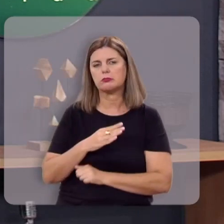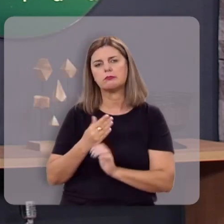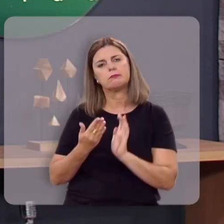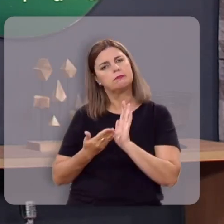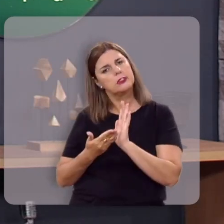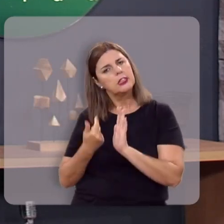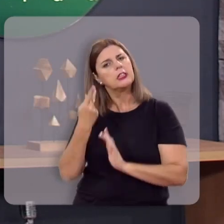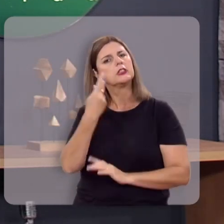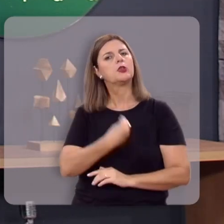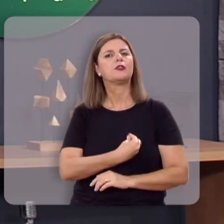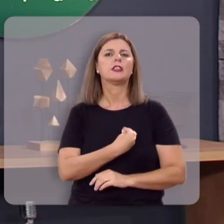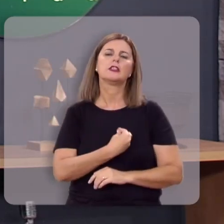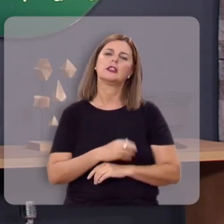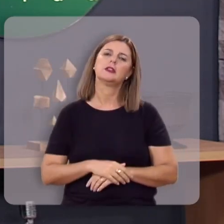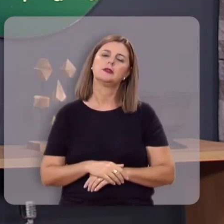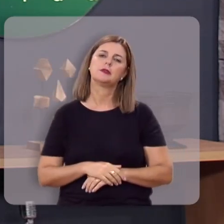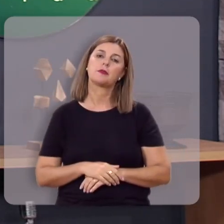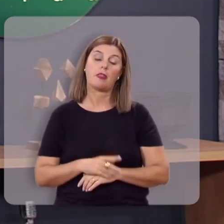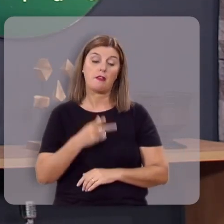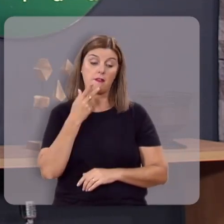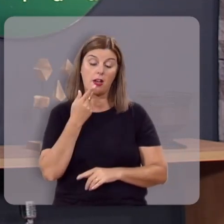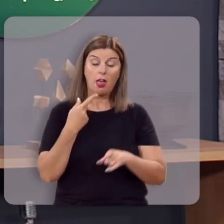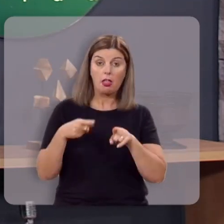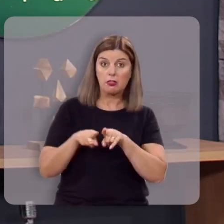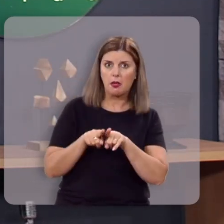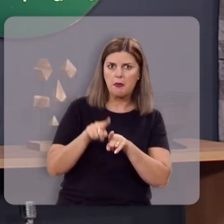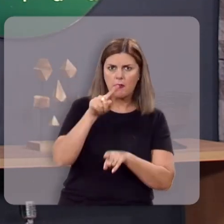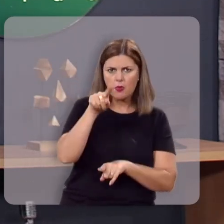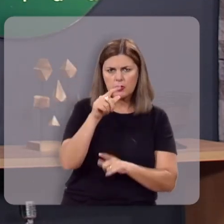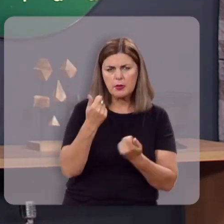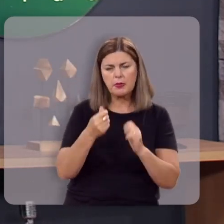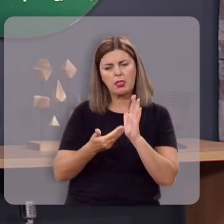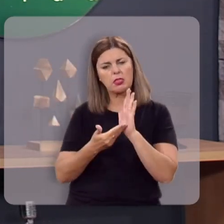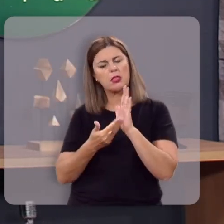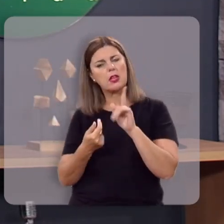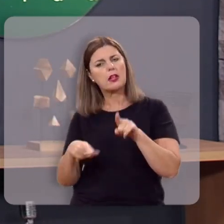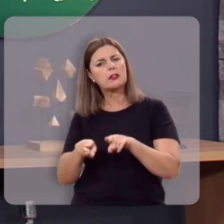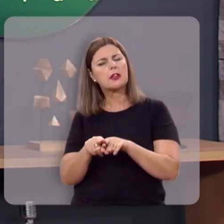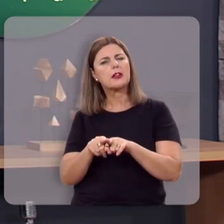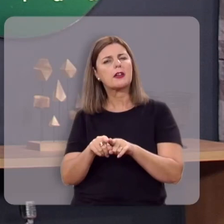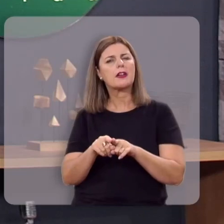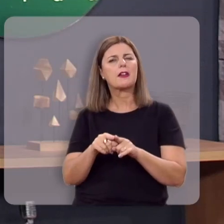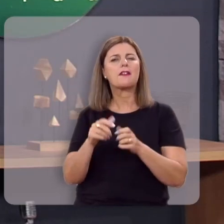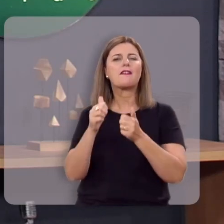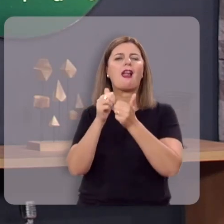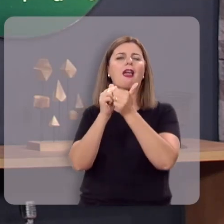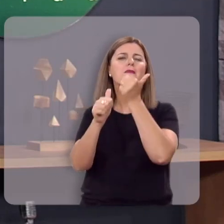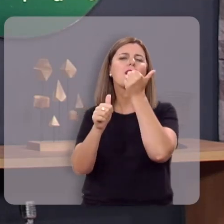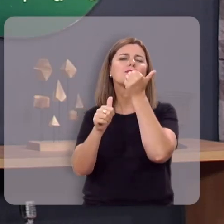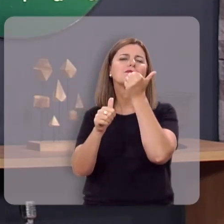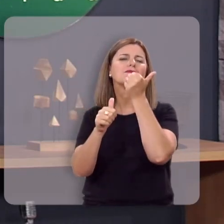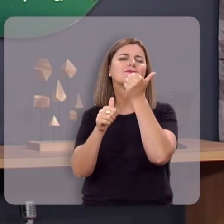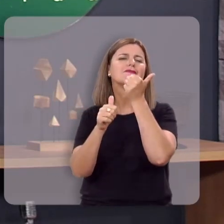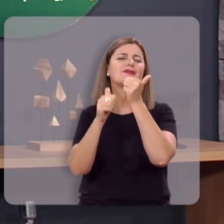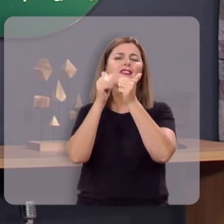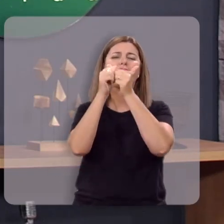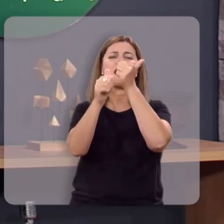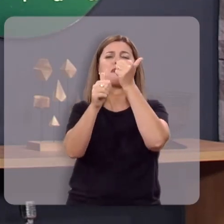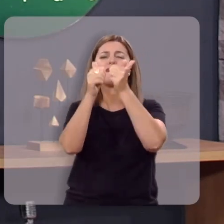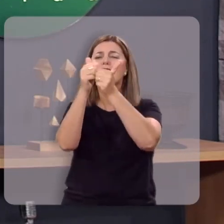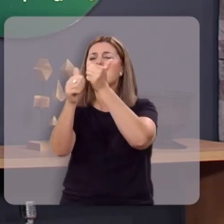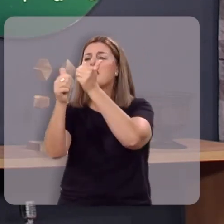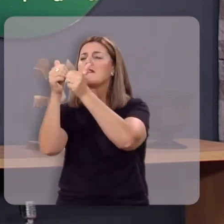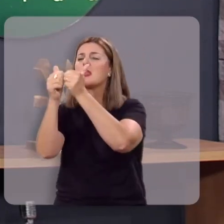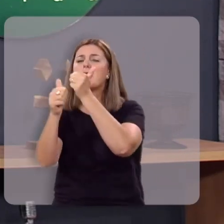vida. Mas ele vai além e diz o seguinte, você tem que tirar da sua vida também a maledicência. Fala mal